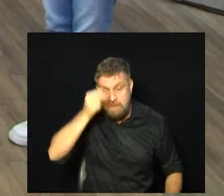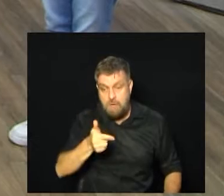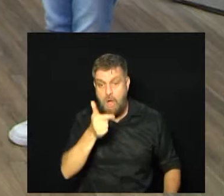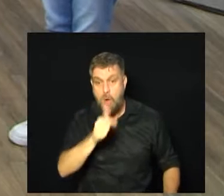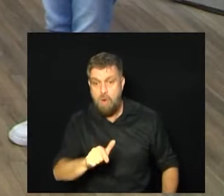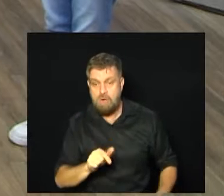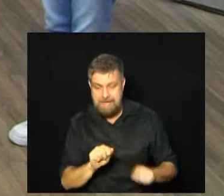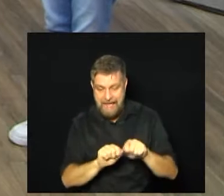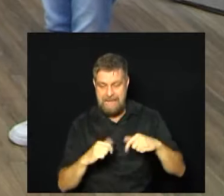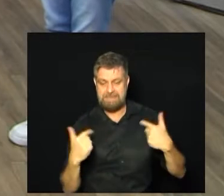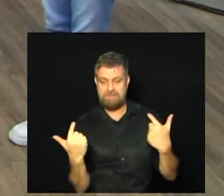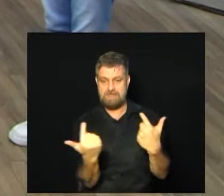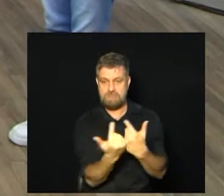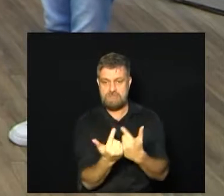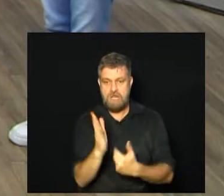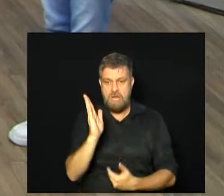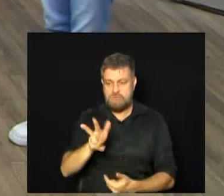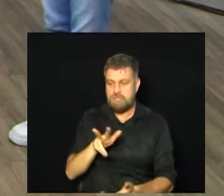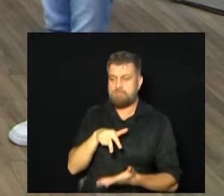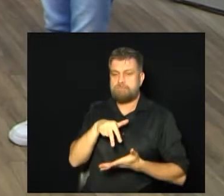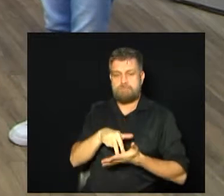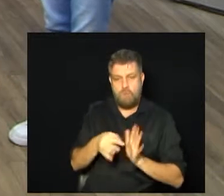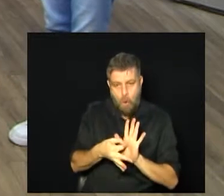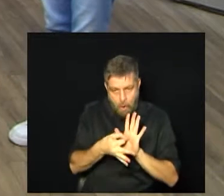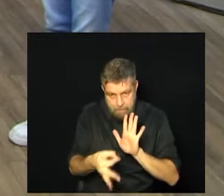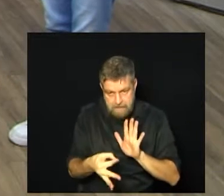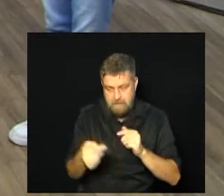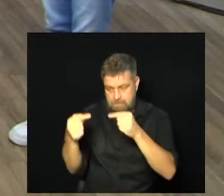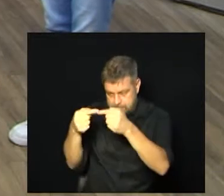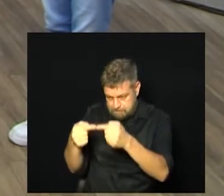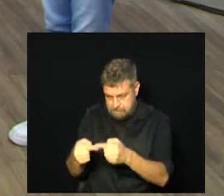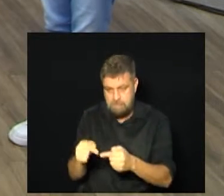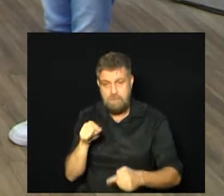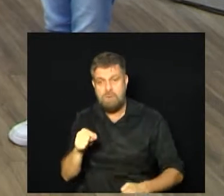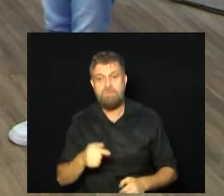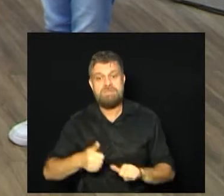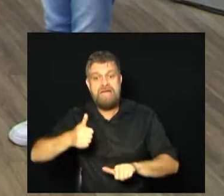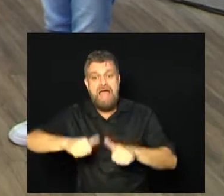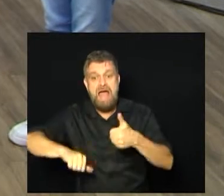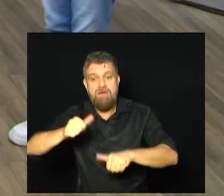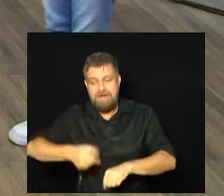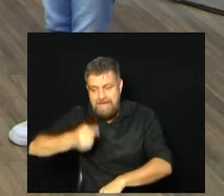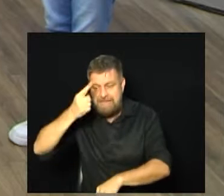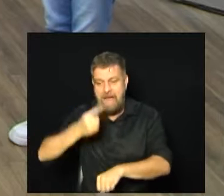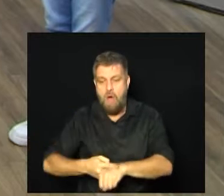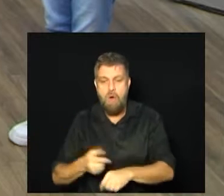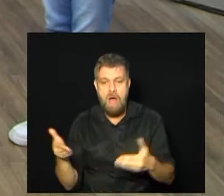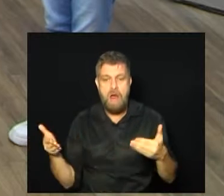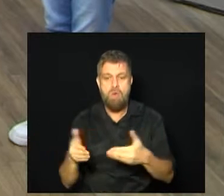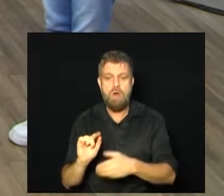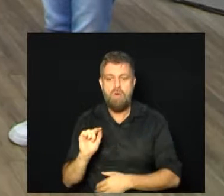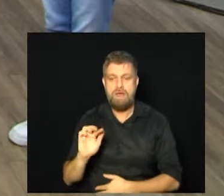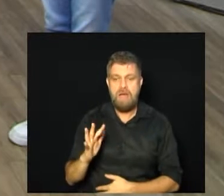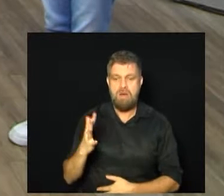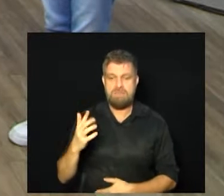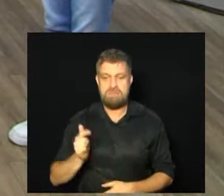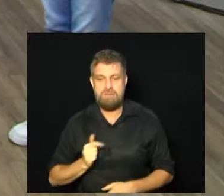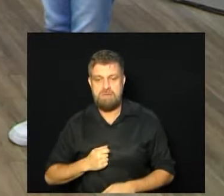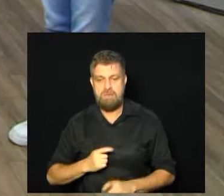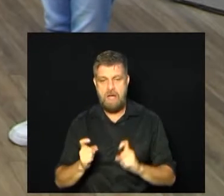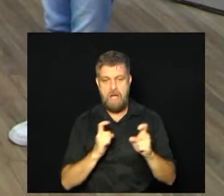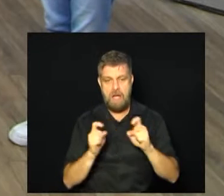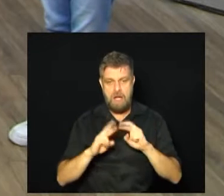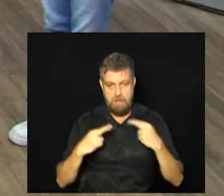Lespe também já se posicionou. Como a senhora analisa toda essa situação nesse momento? Hoje até é esperado uma